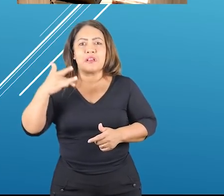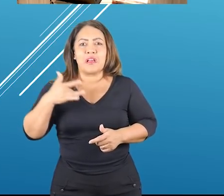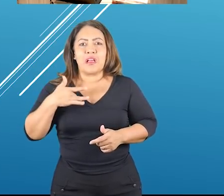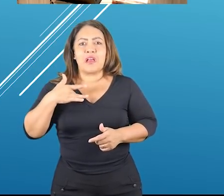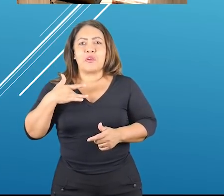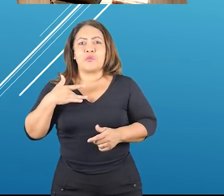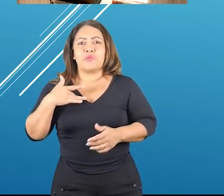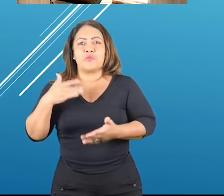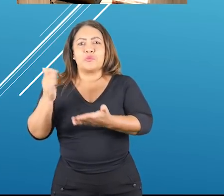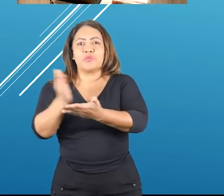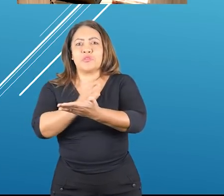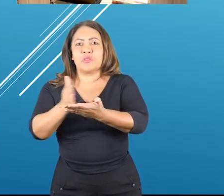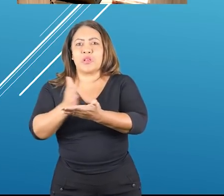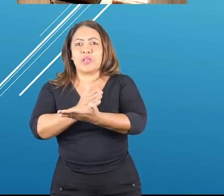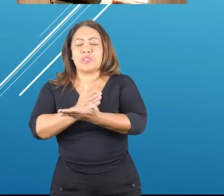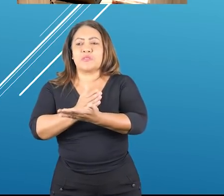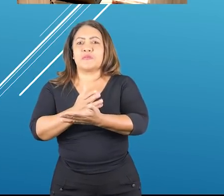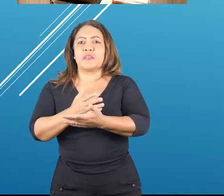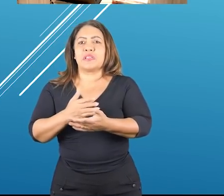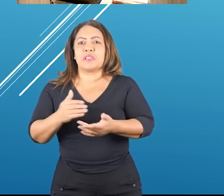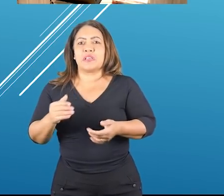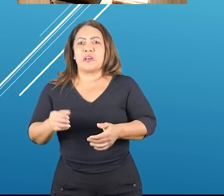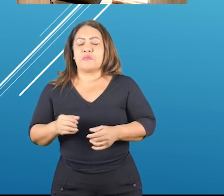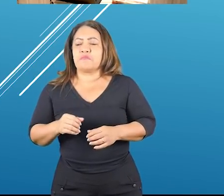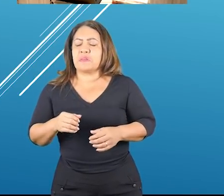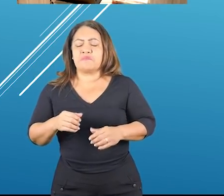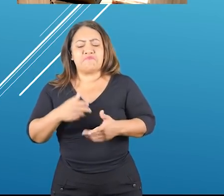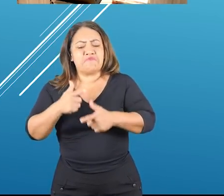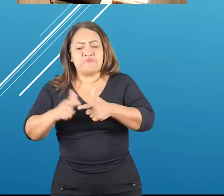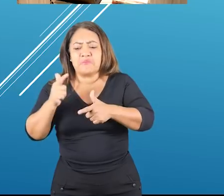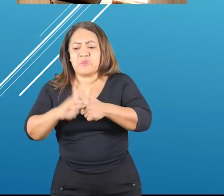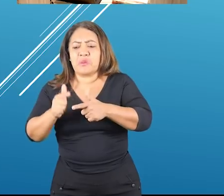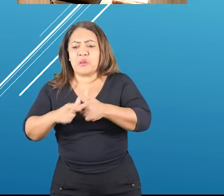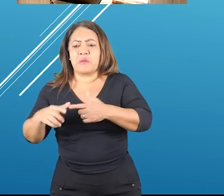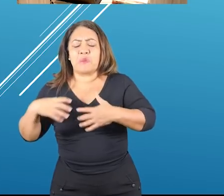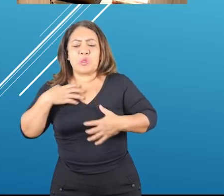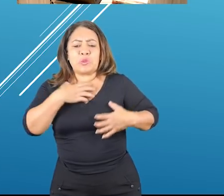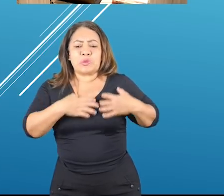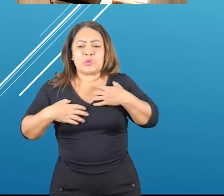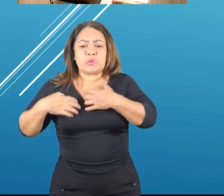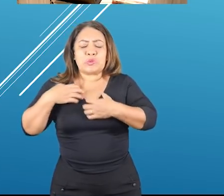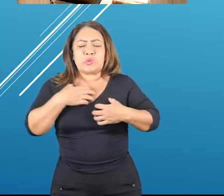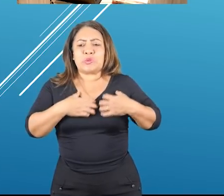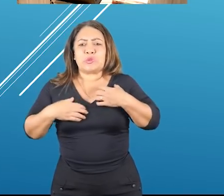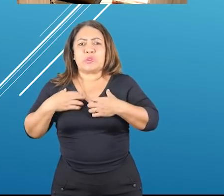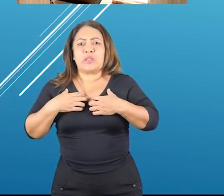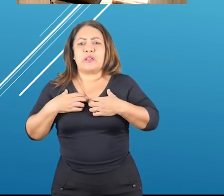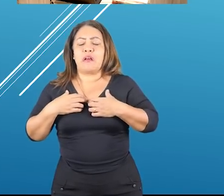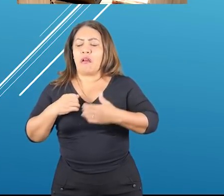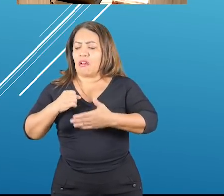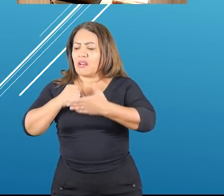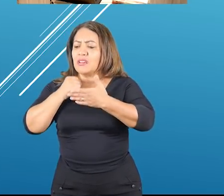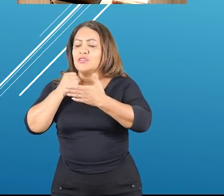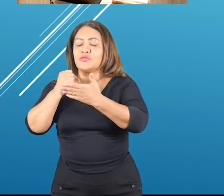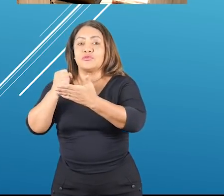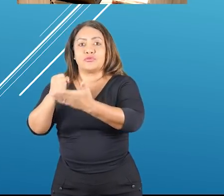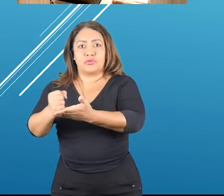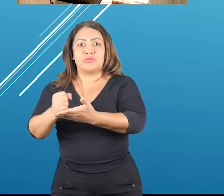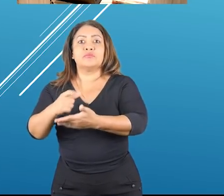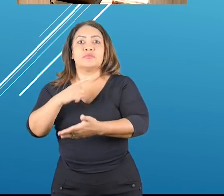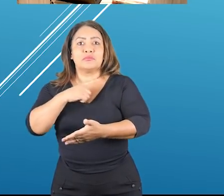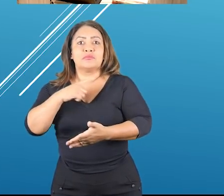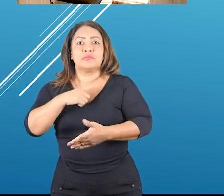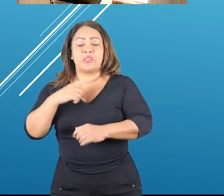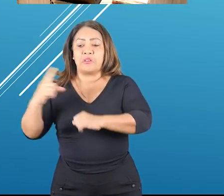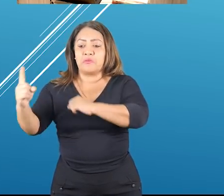questões psicológicas e emocionais, buscando então ajuda para obter